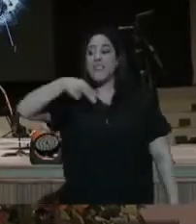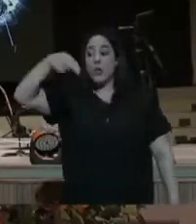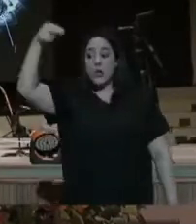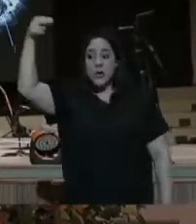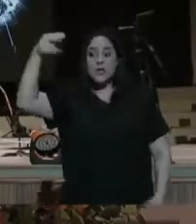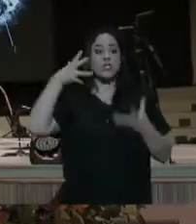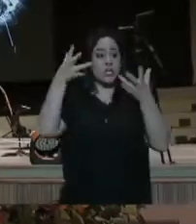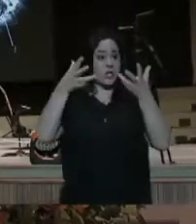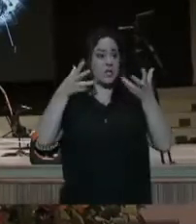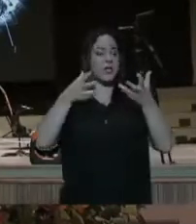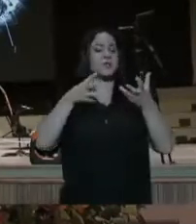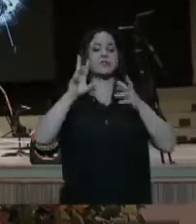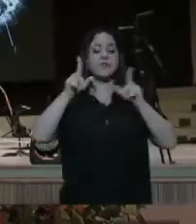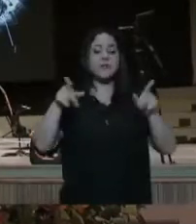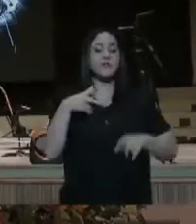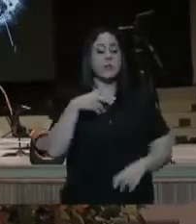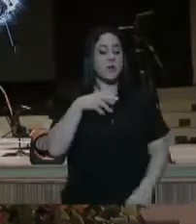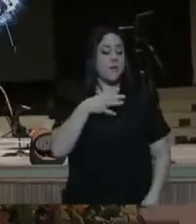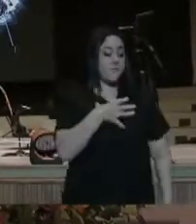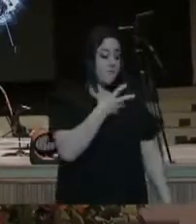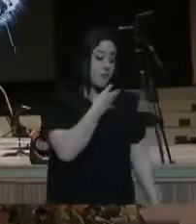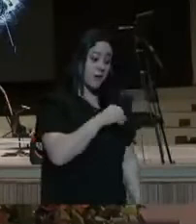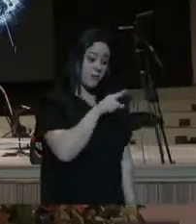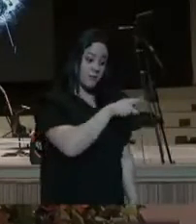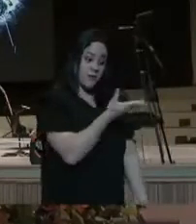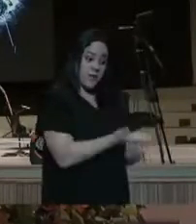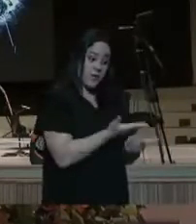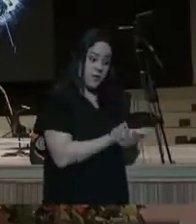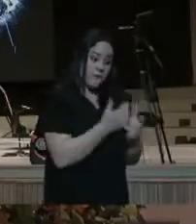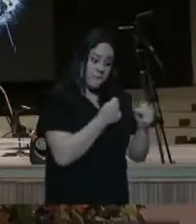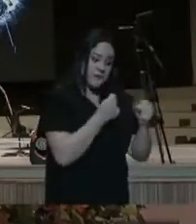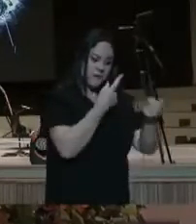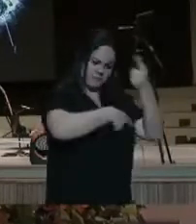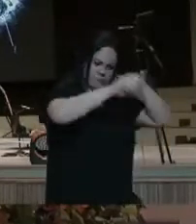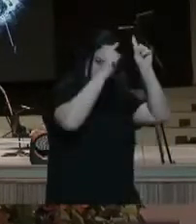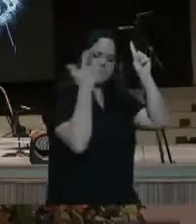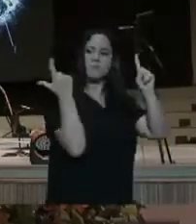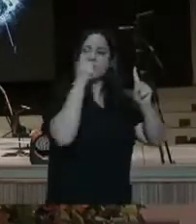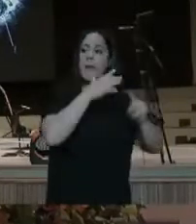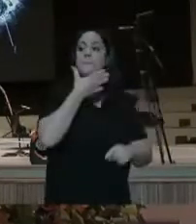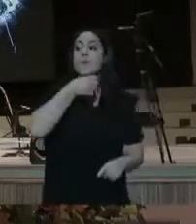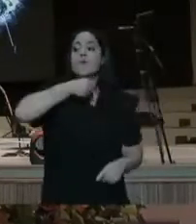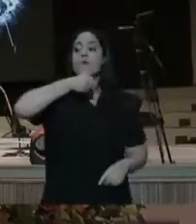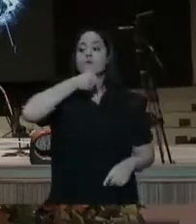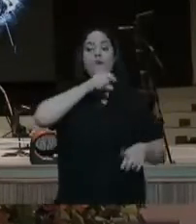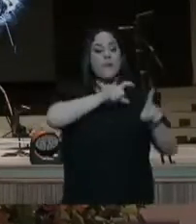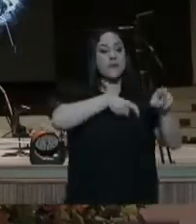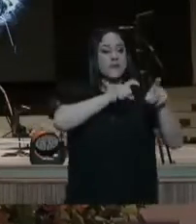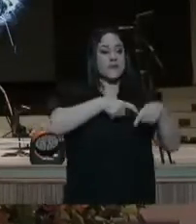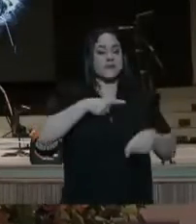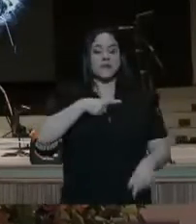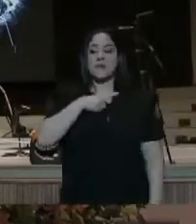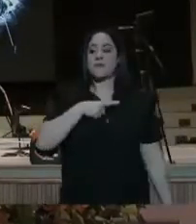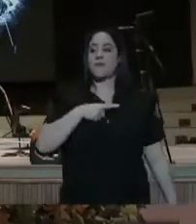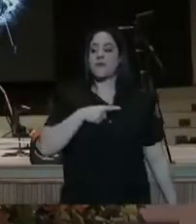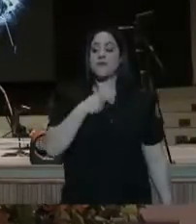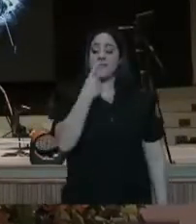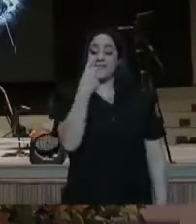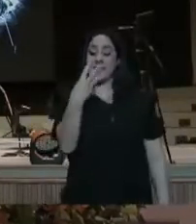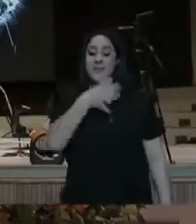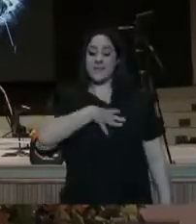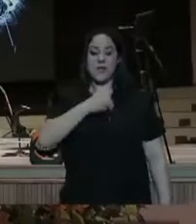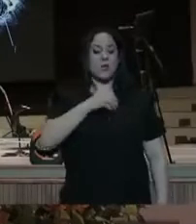fazer a diferença ele diz para o filho cedo estúdio meu avô era fazendeiro teve 13 filhos mandou todos a capital